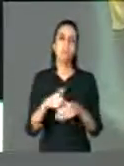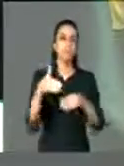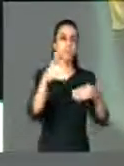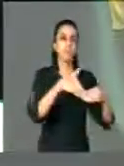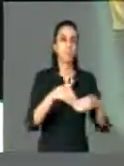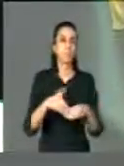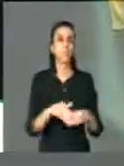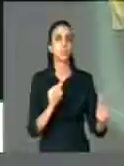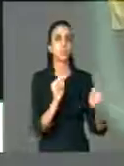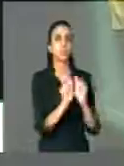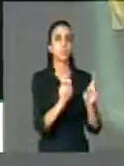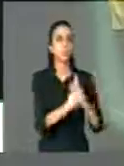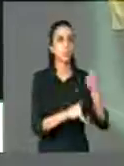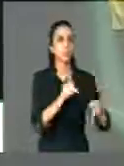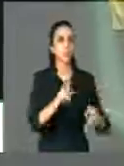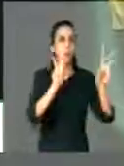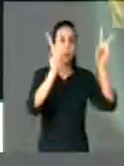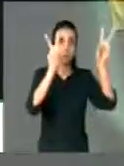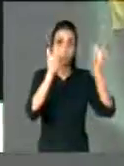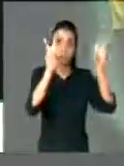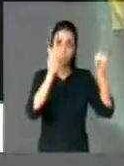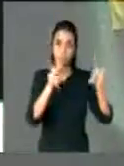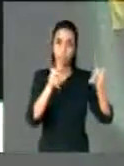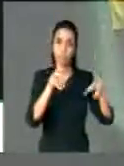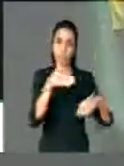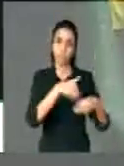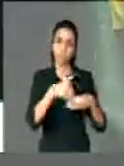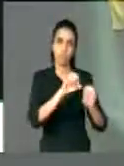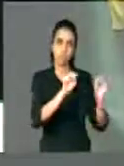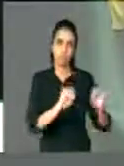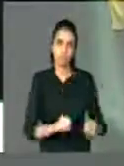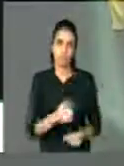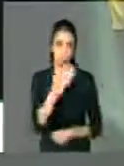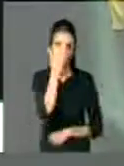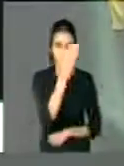ou um plebiscito a respeito dessa matéria que envolve a todos os brasileiros. Muito obrigado, senhor presidente.